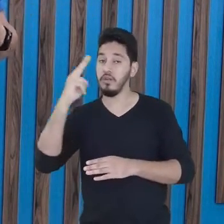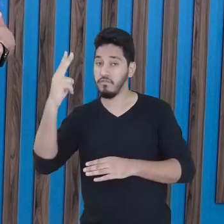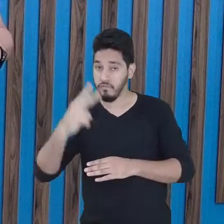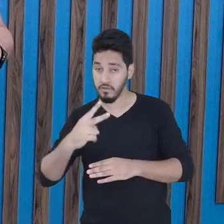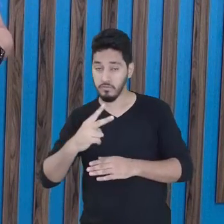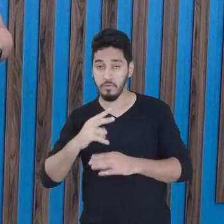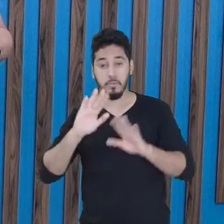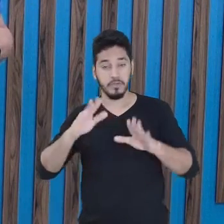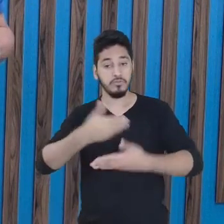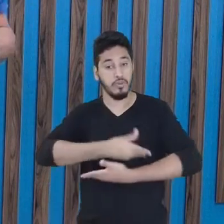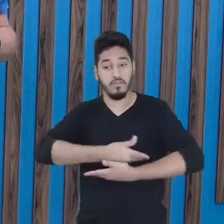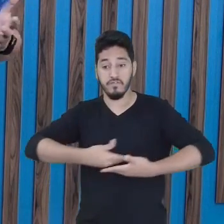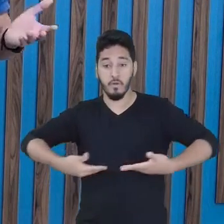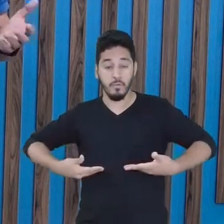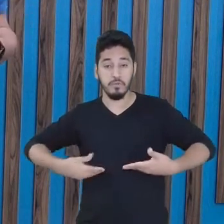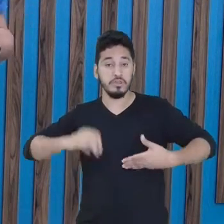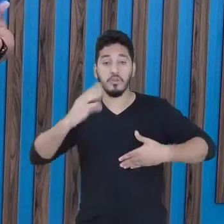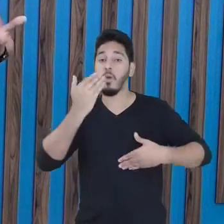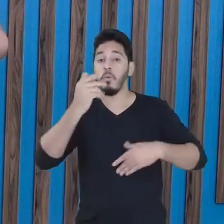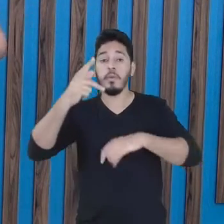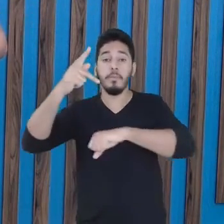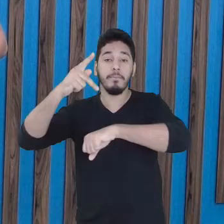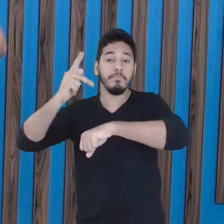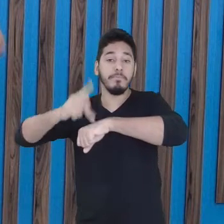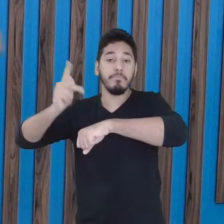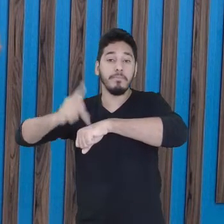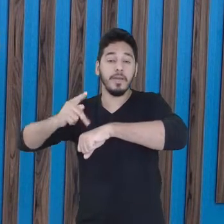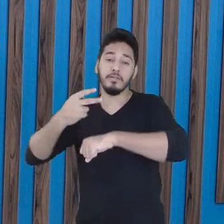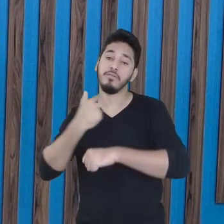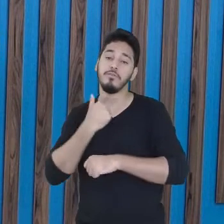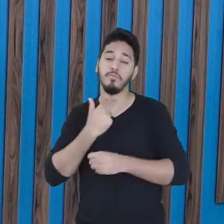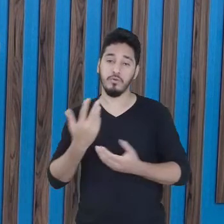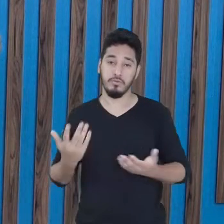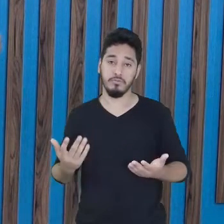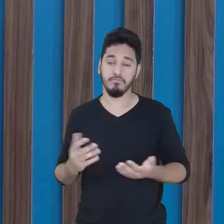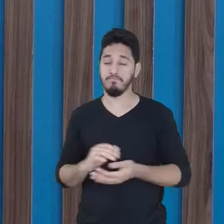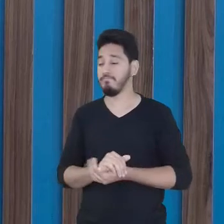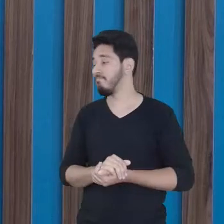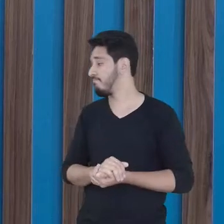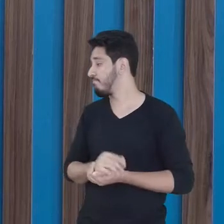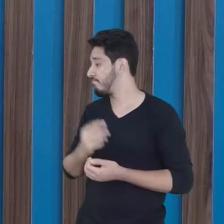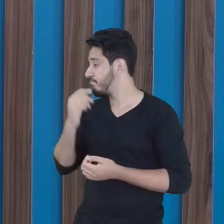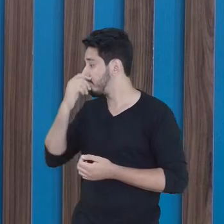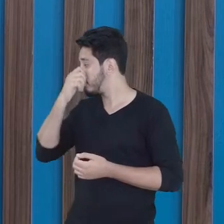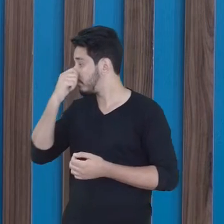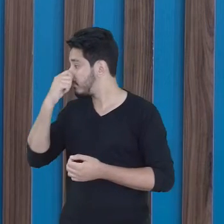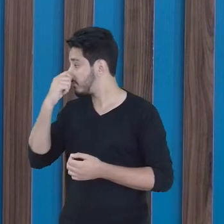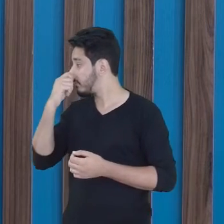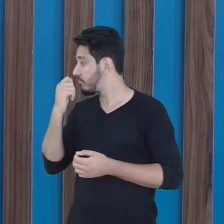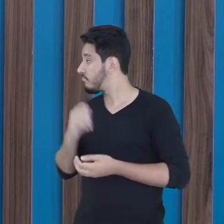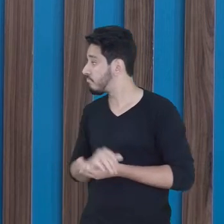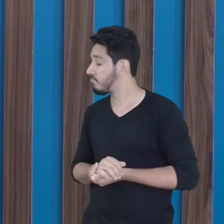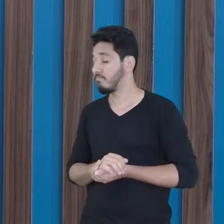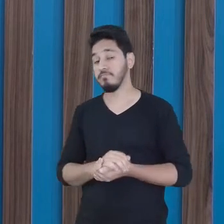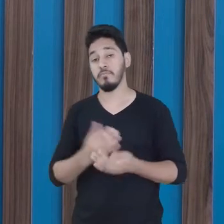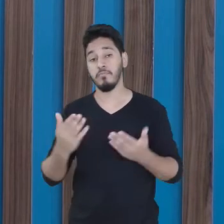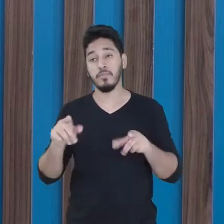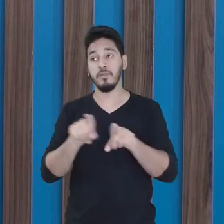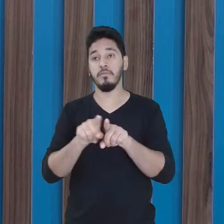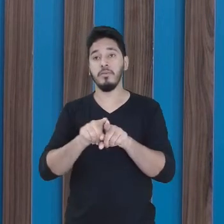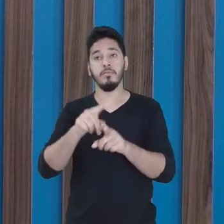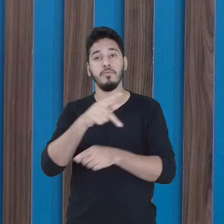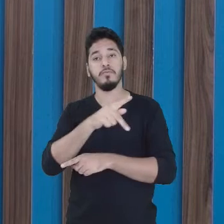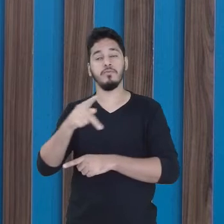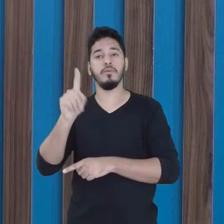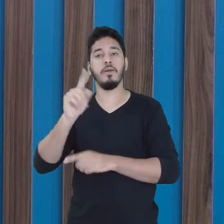fome bate, a gente só não come pedra porque é complicado. E é uma questão, né, professor Giorgio, que é muito